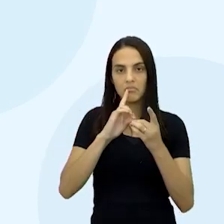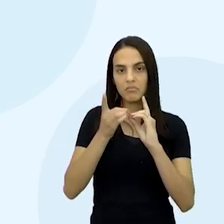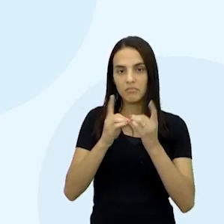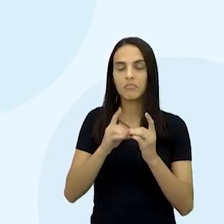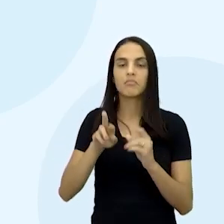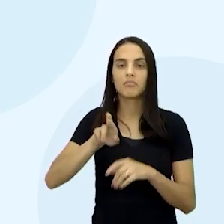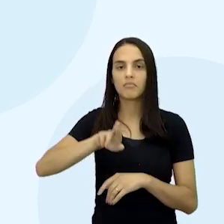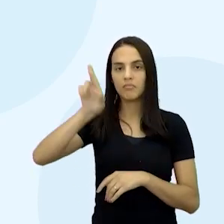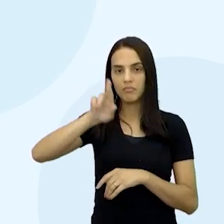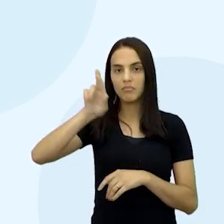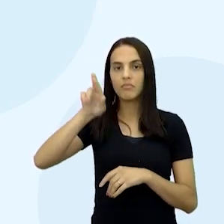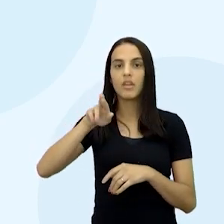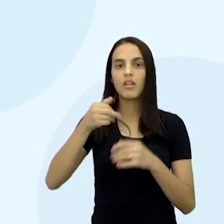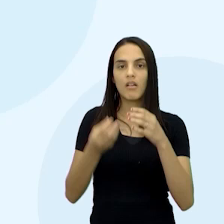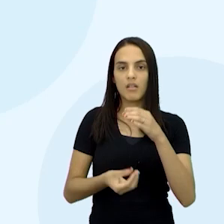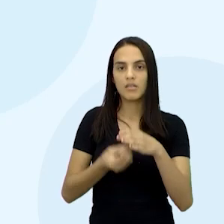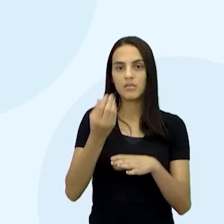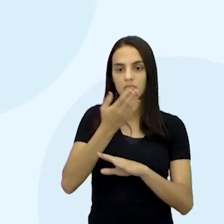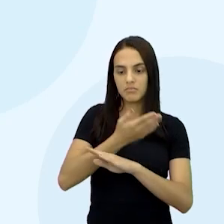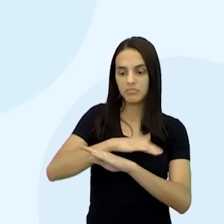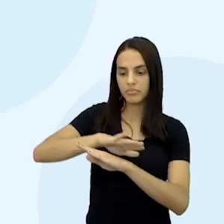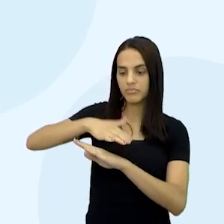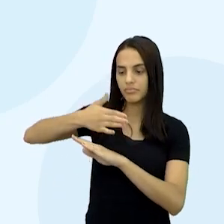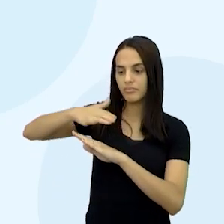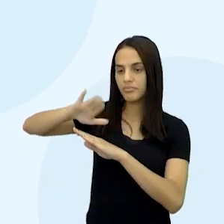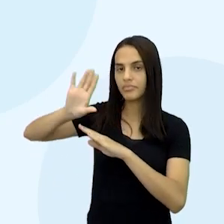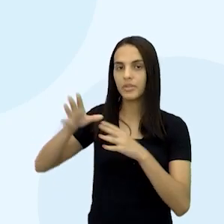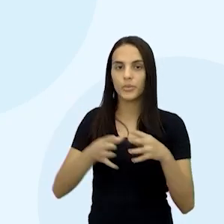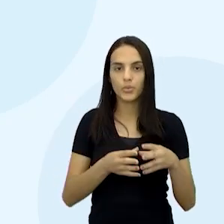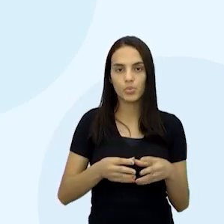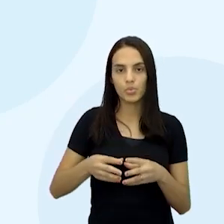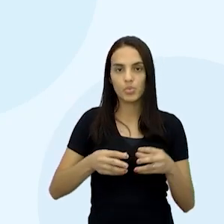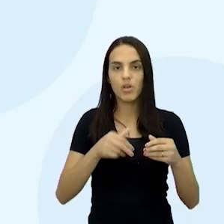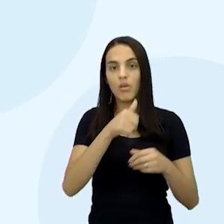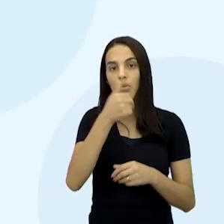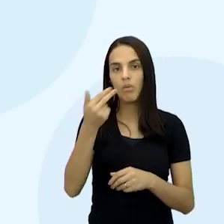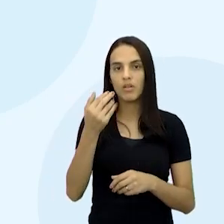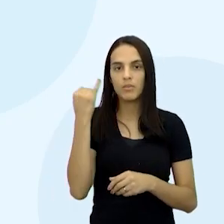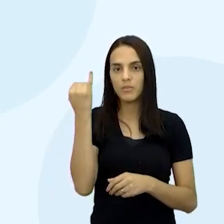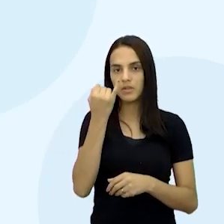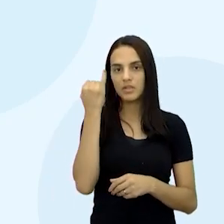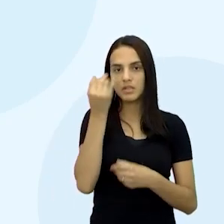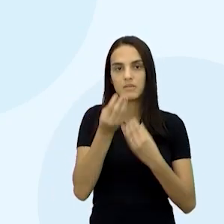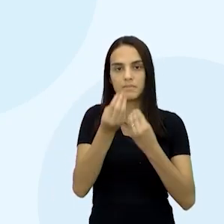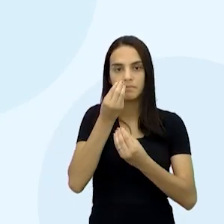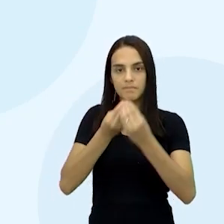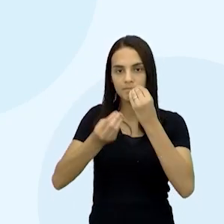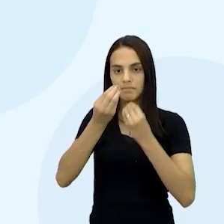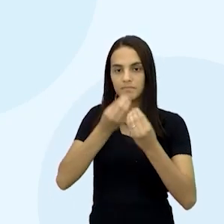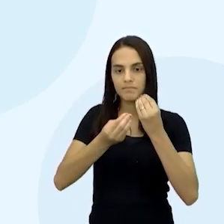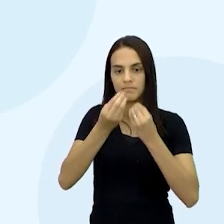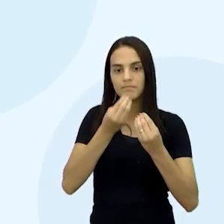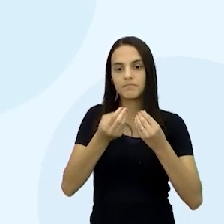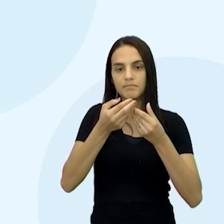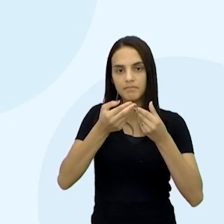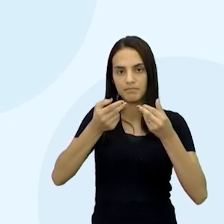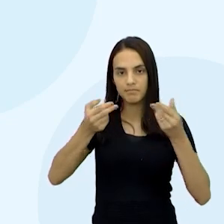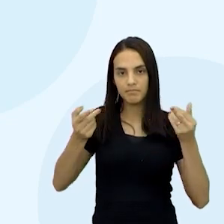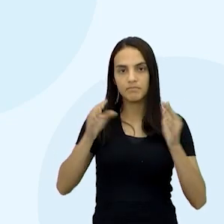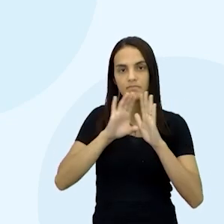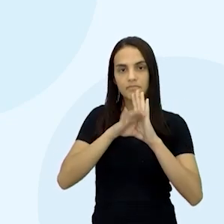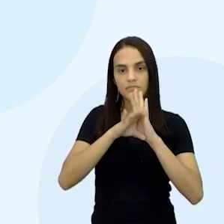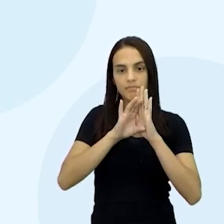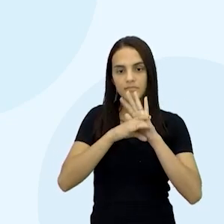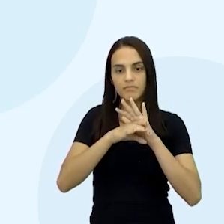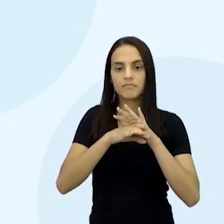formação do relevo, fenômenos químicos do solo e a importância da alimentação em diferentes